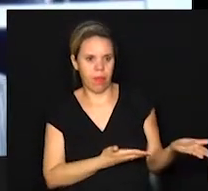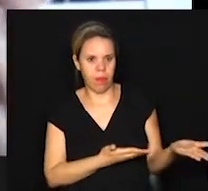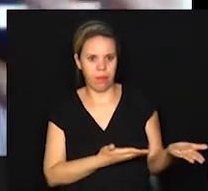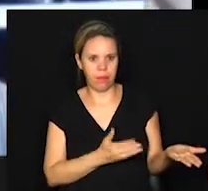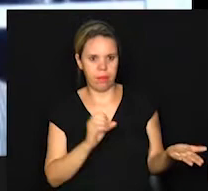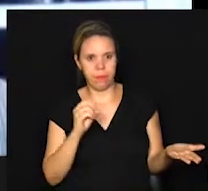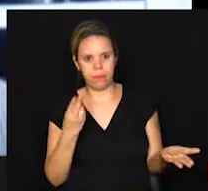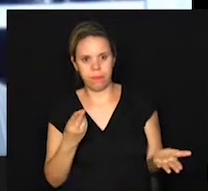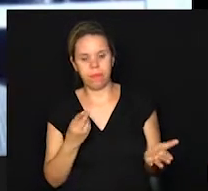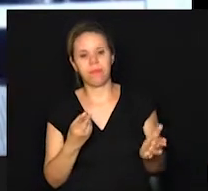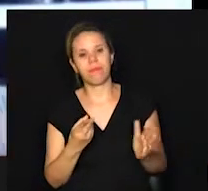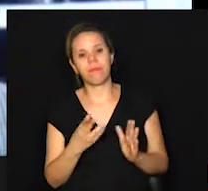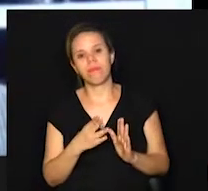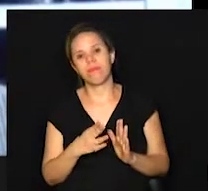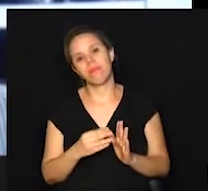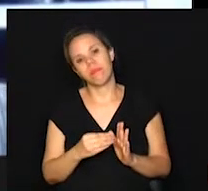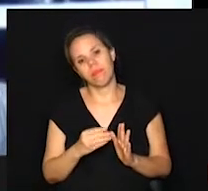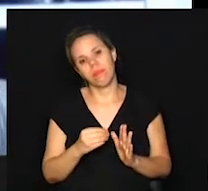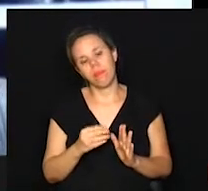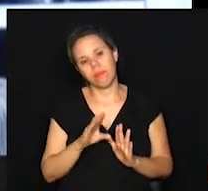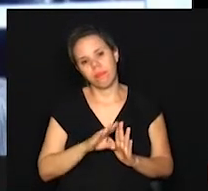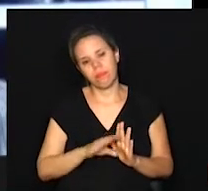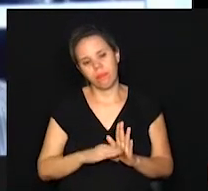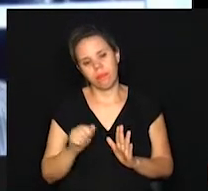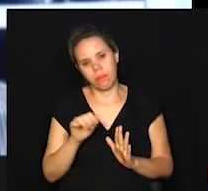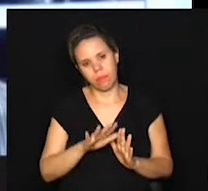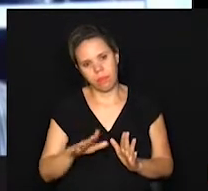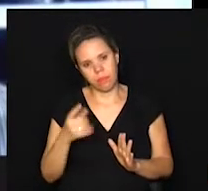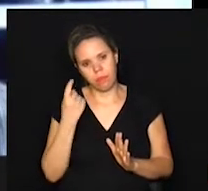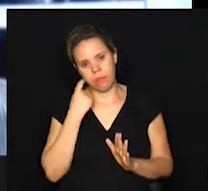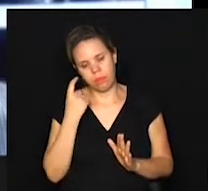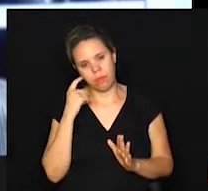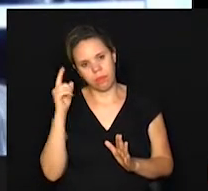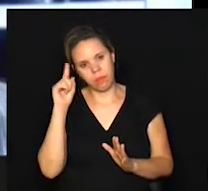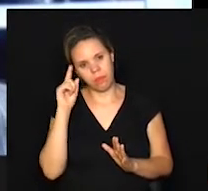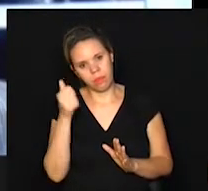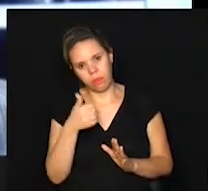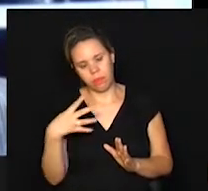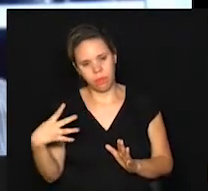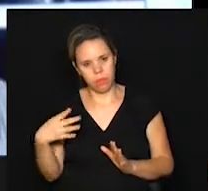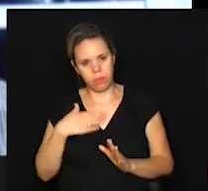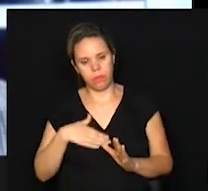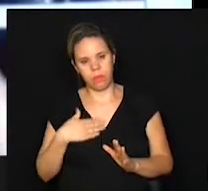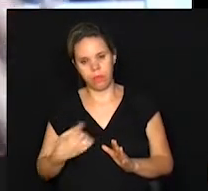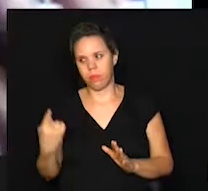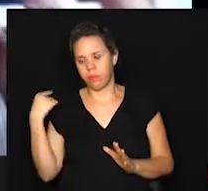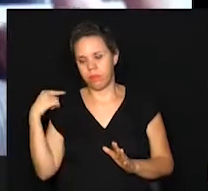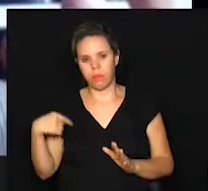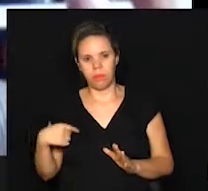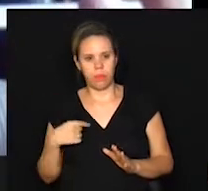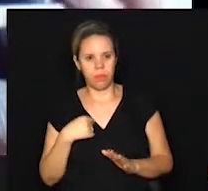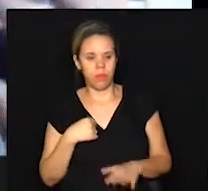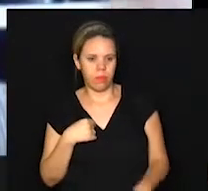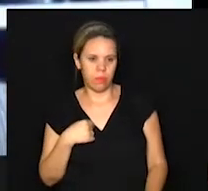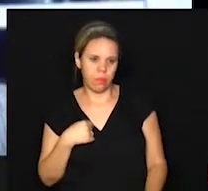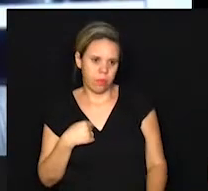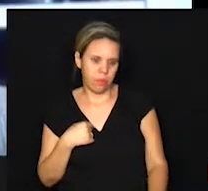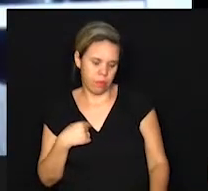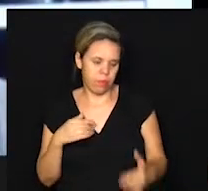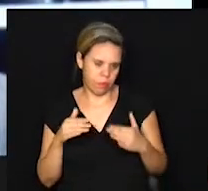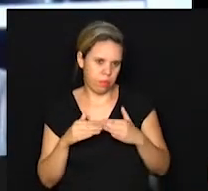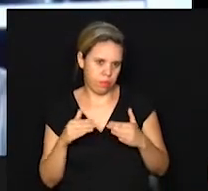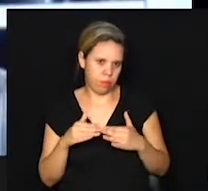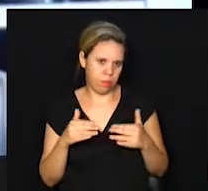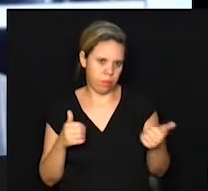com cópia para o coordenador geral. Eu respondo por e-mail na sexta-feira, dia 14 de agosto, indicando que eu estava de